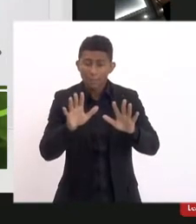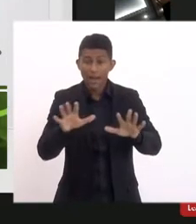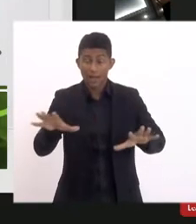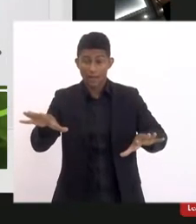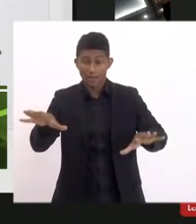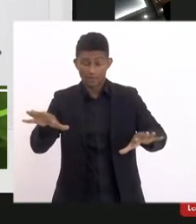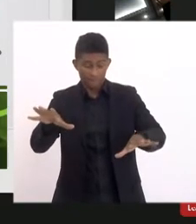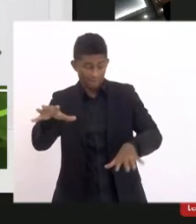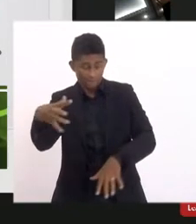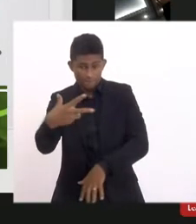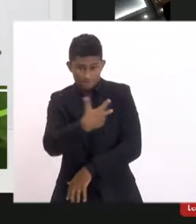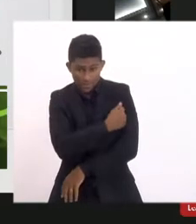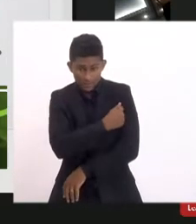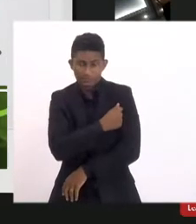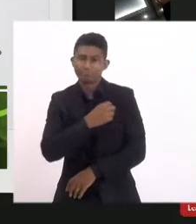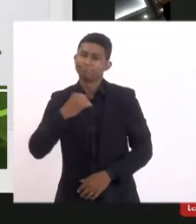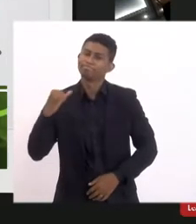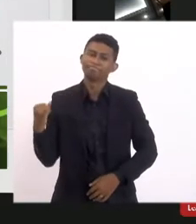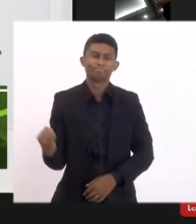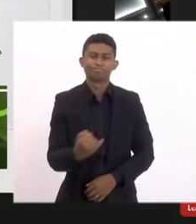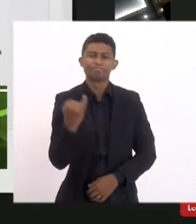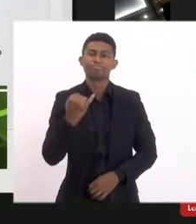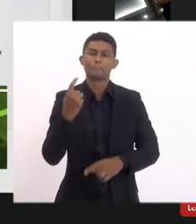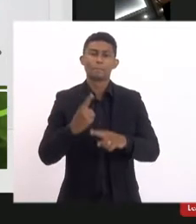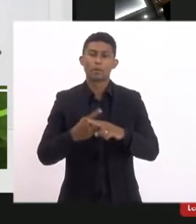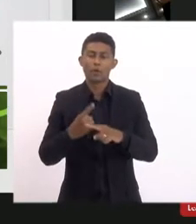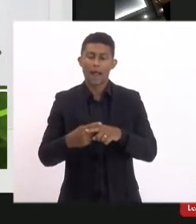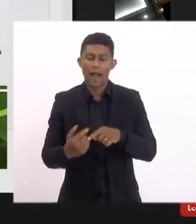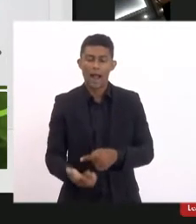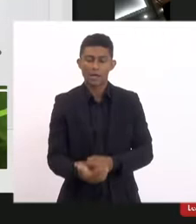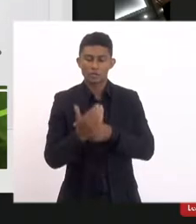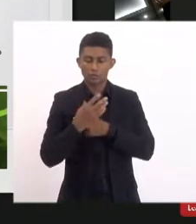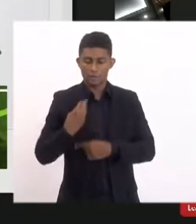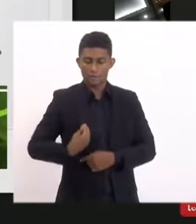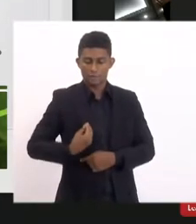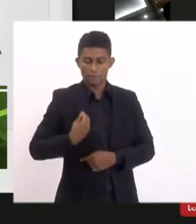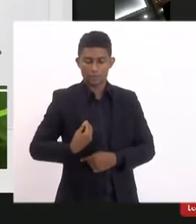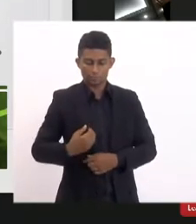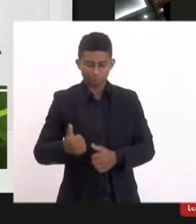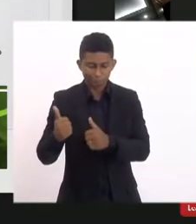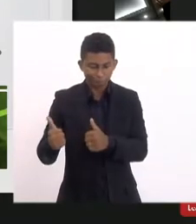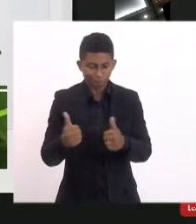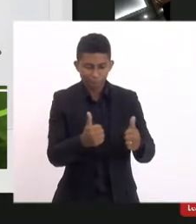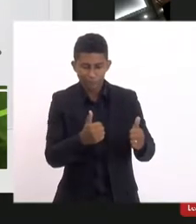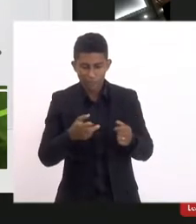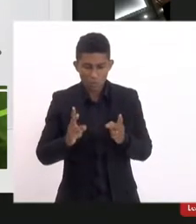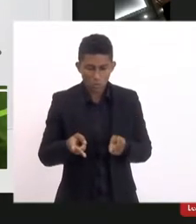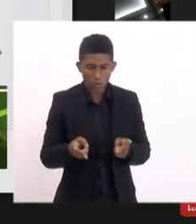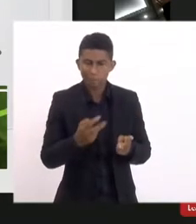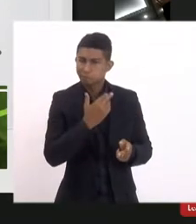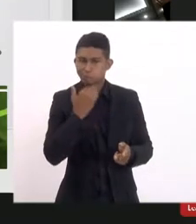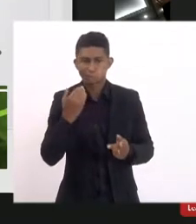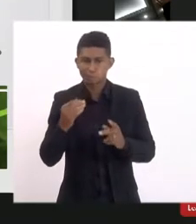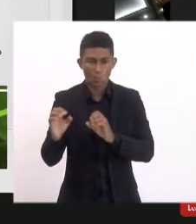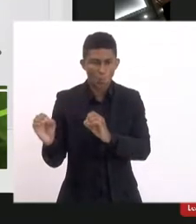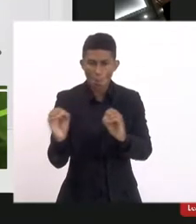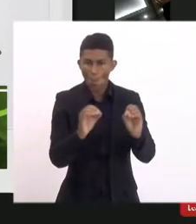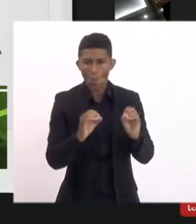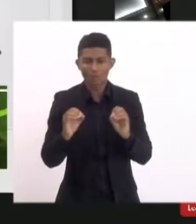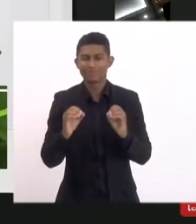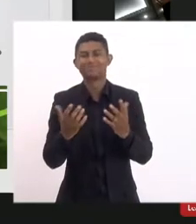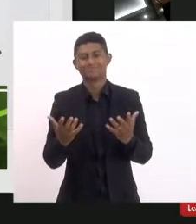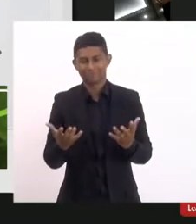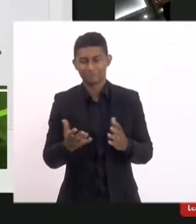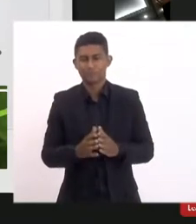fundamental para conter a agressividade da Ômicron. Então, a gente não pode nem avaliar, a Ômicron não foi agressiva, ela